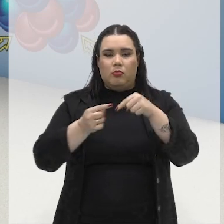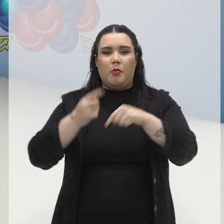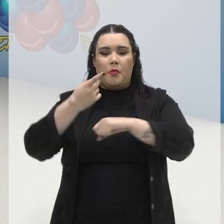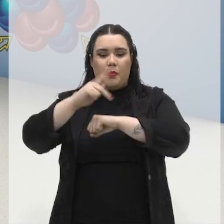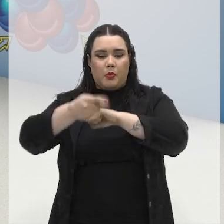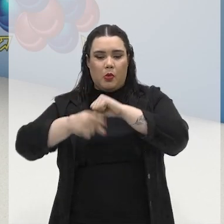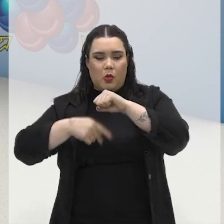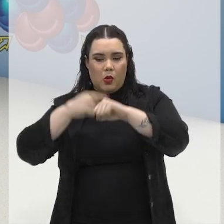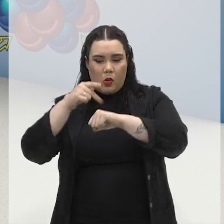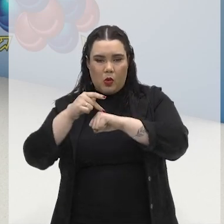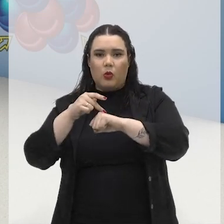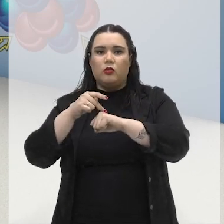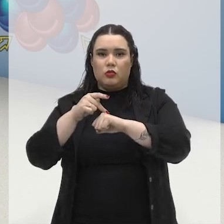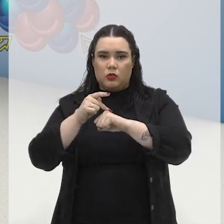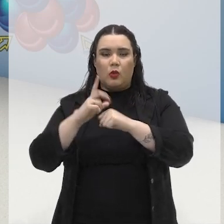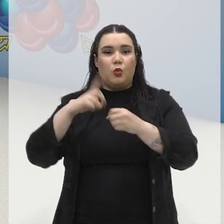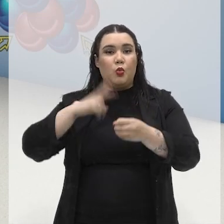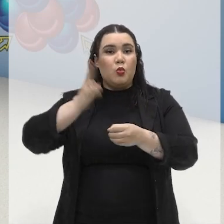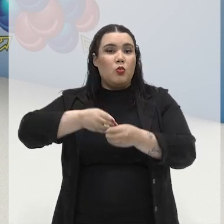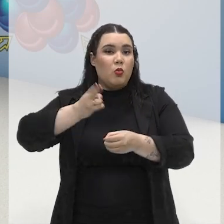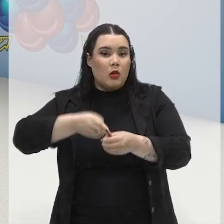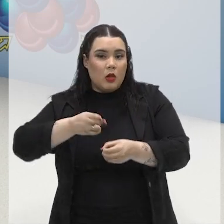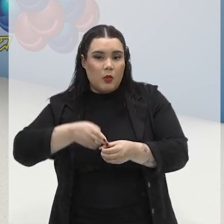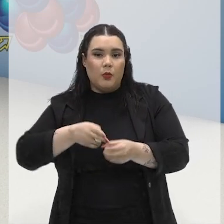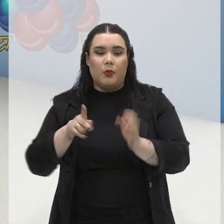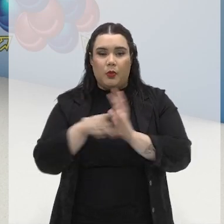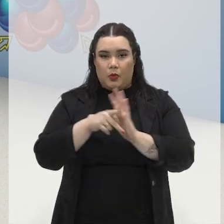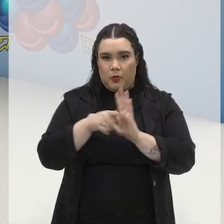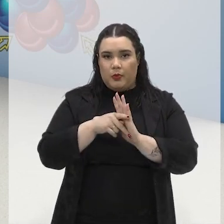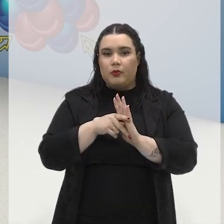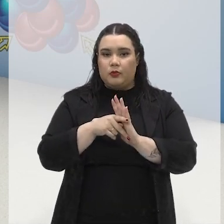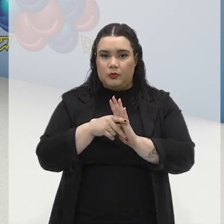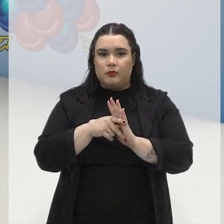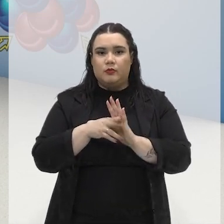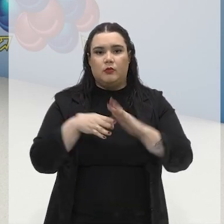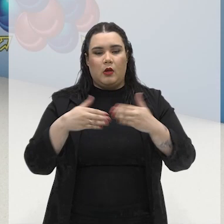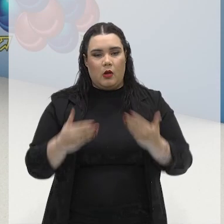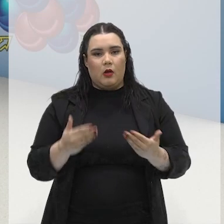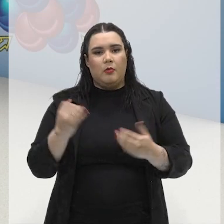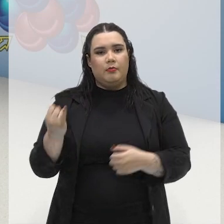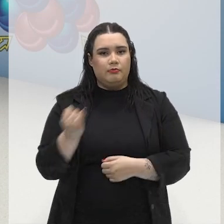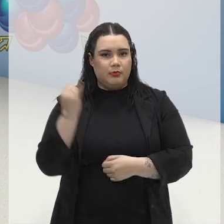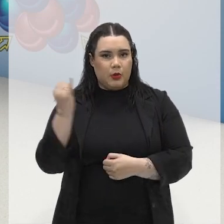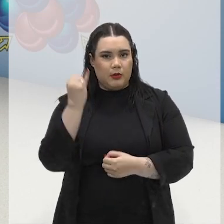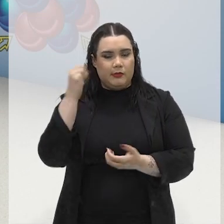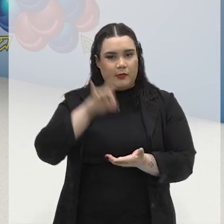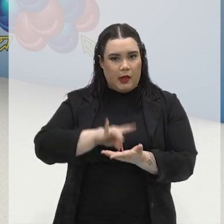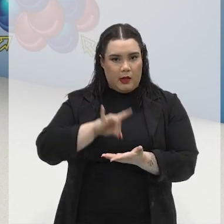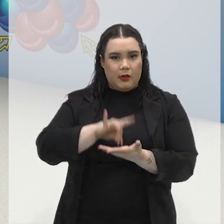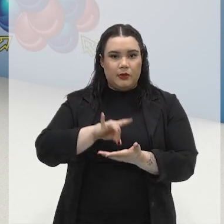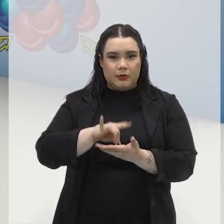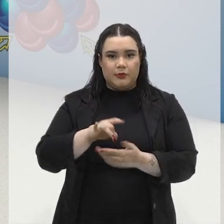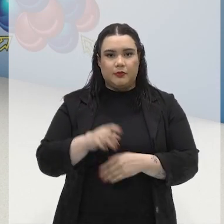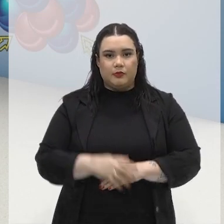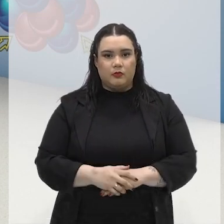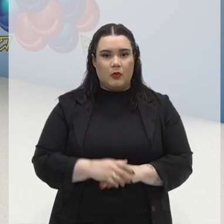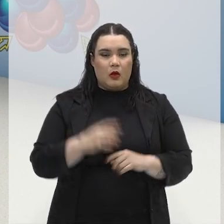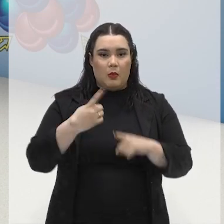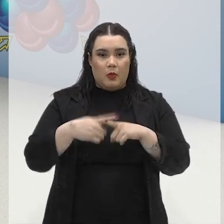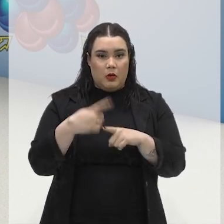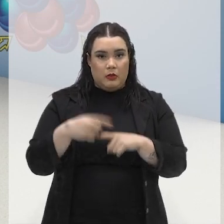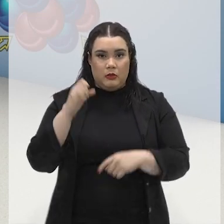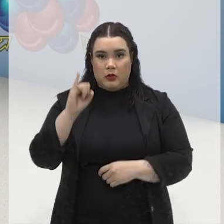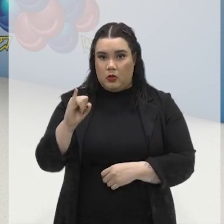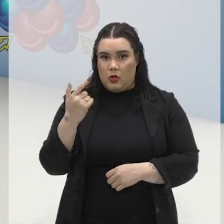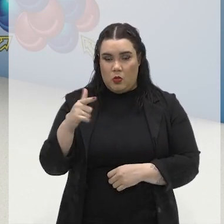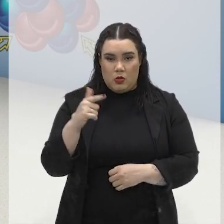daquele átomo, pessoal. Então, essa interação eletromagnética, ela é extremamente importante, pessoal, porque sem o